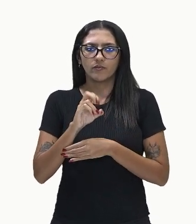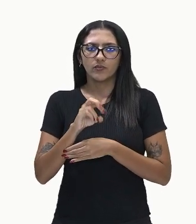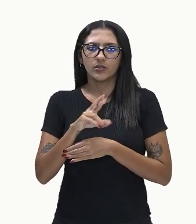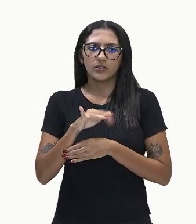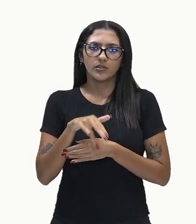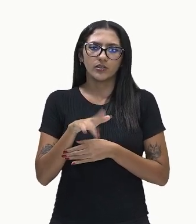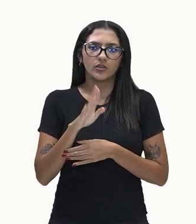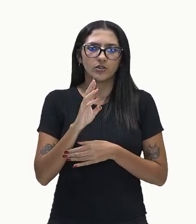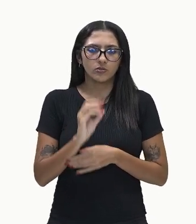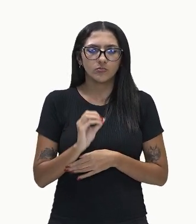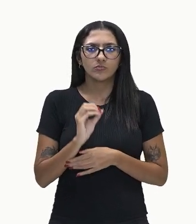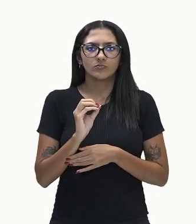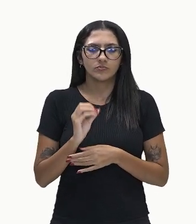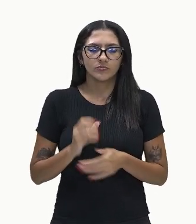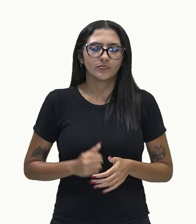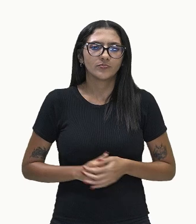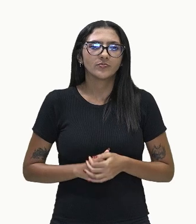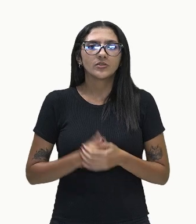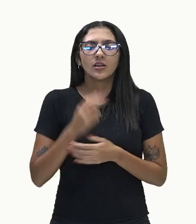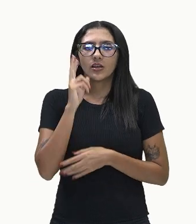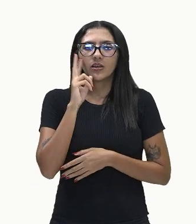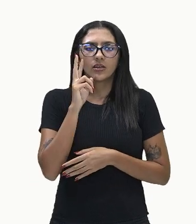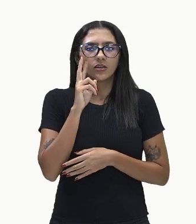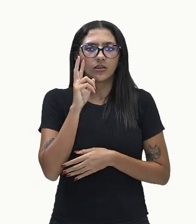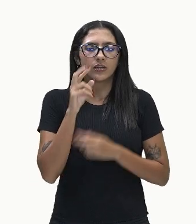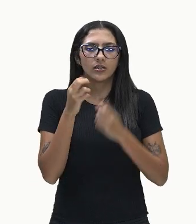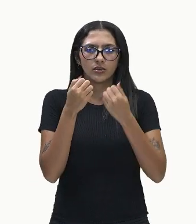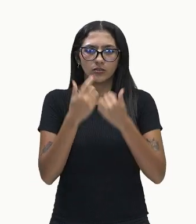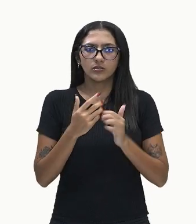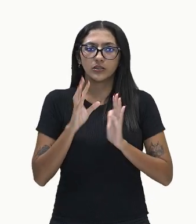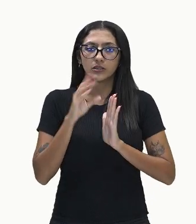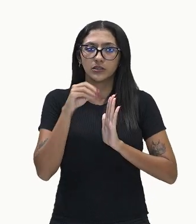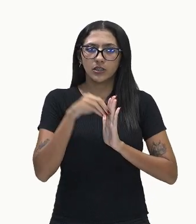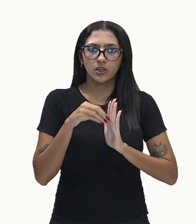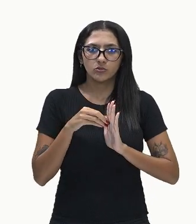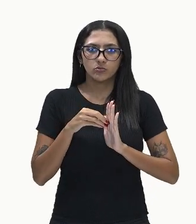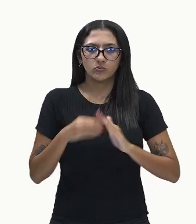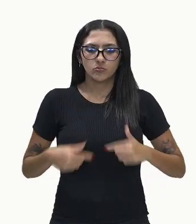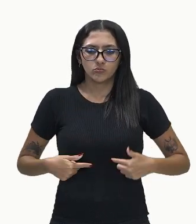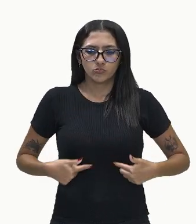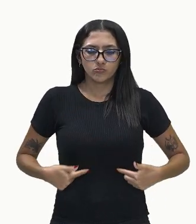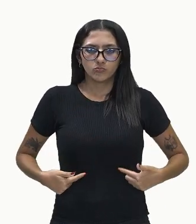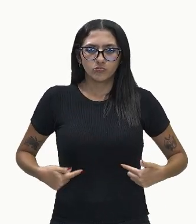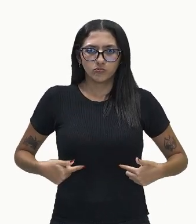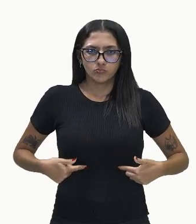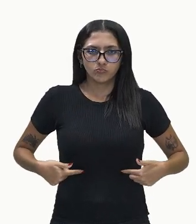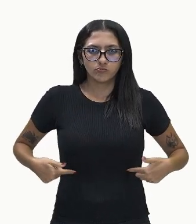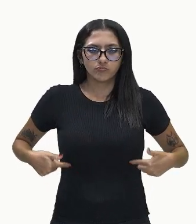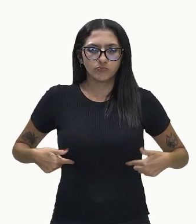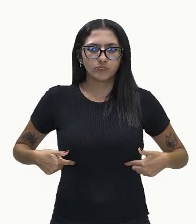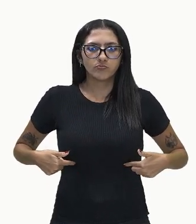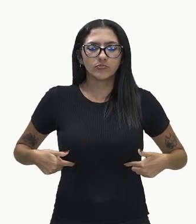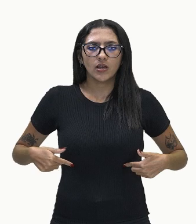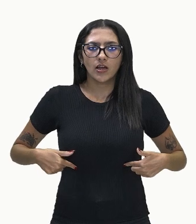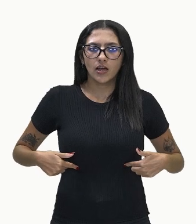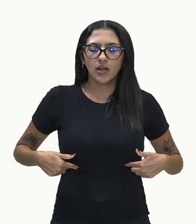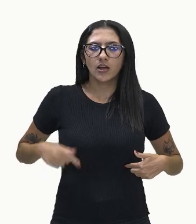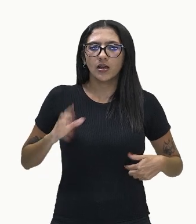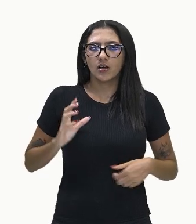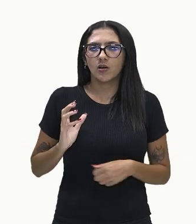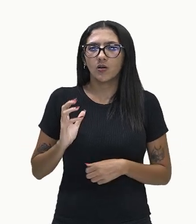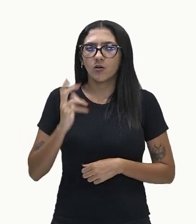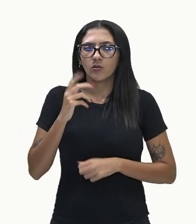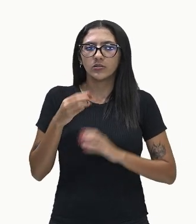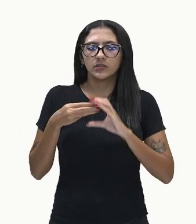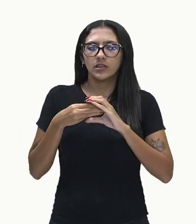ovariano. Como eu falei, aqui dentro do nosso ovário vai ocorrer a maturação da nossa